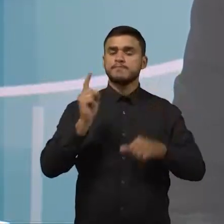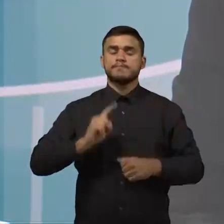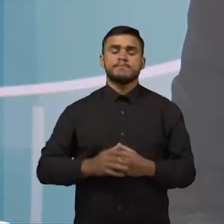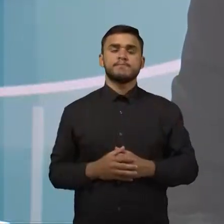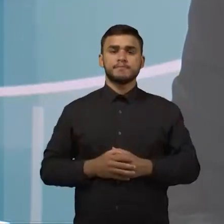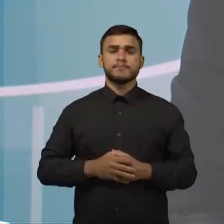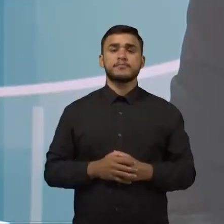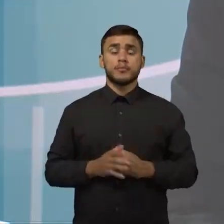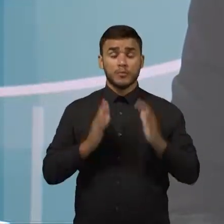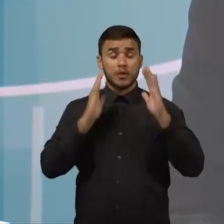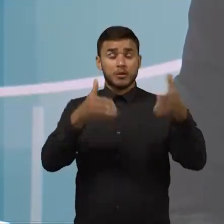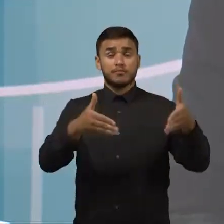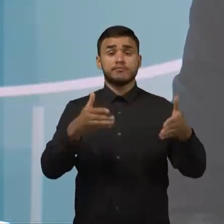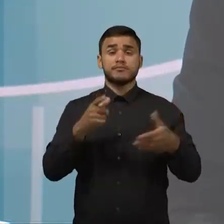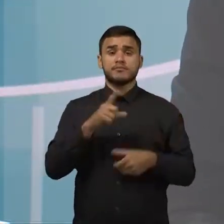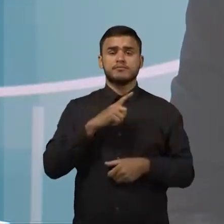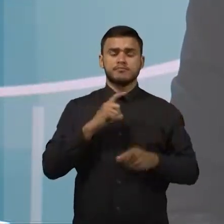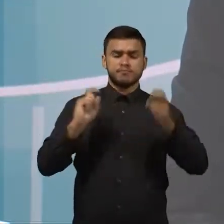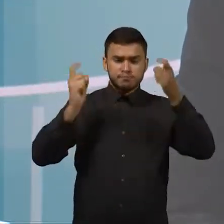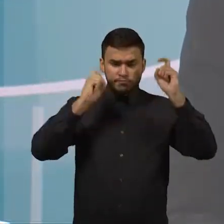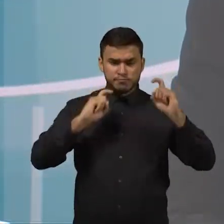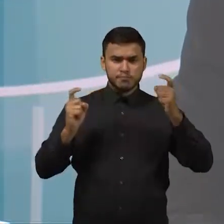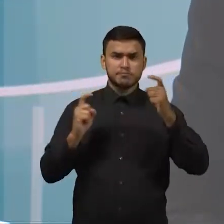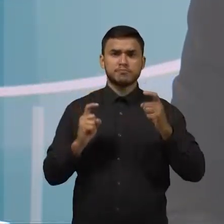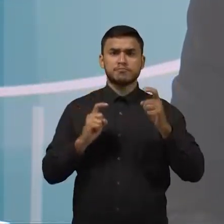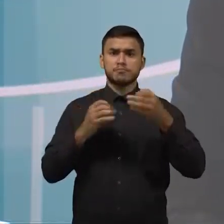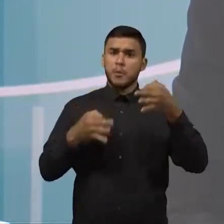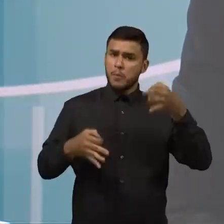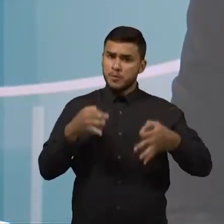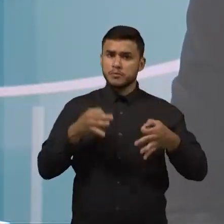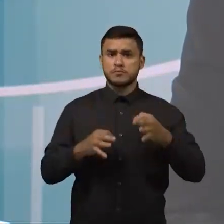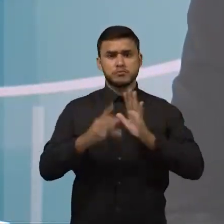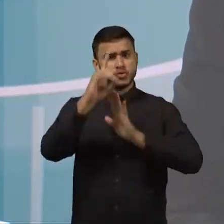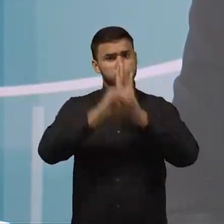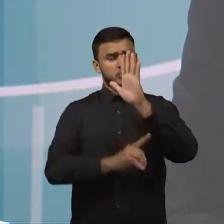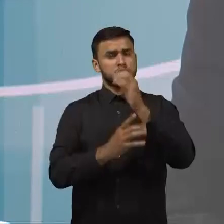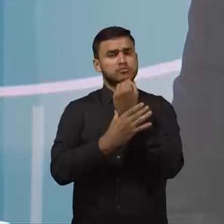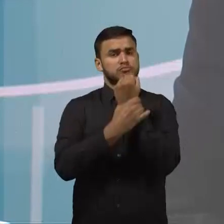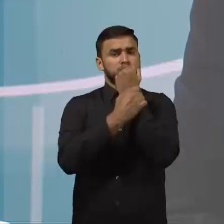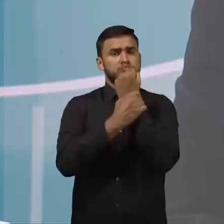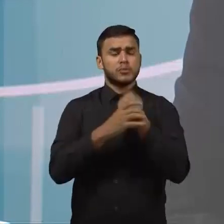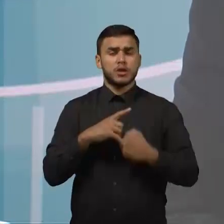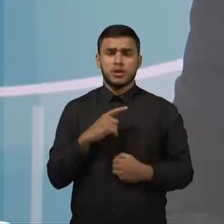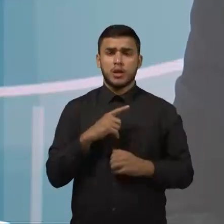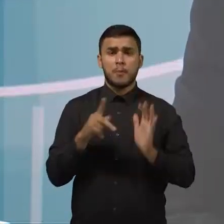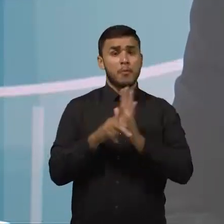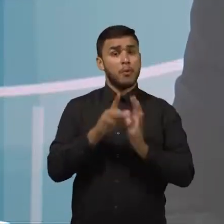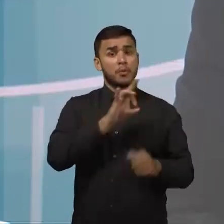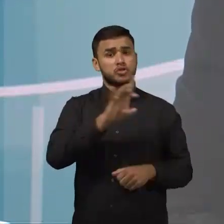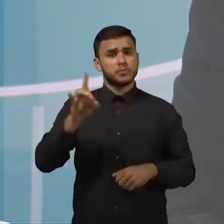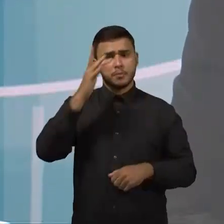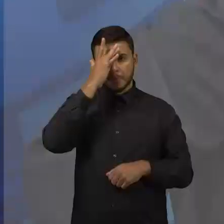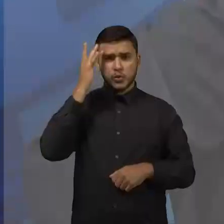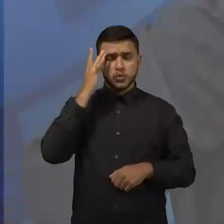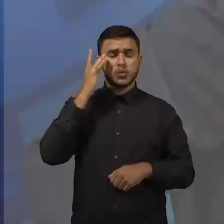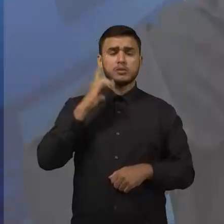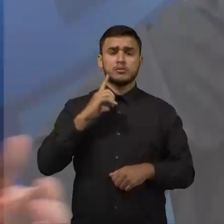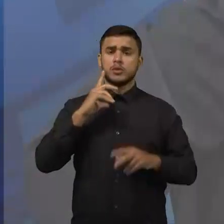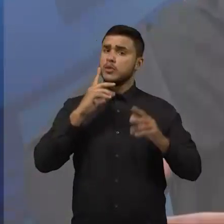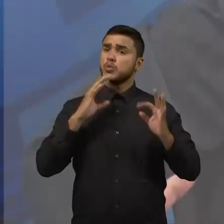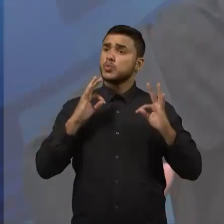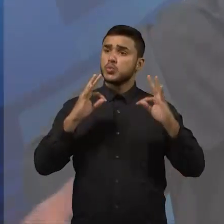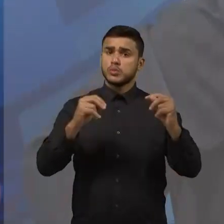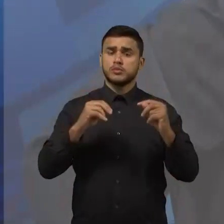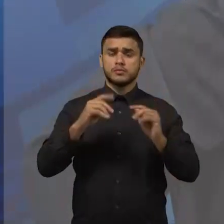Entre eles a questão do devido processo legal e das garantias constitucionais, das garantias fundamentais, inclusive ninguém ser culpado